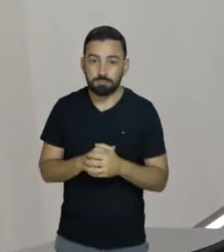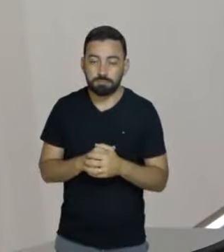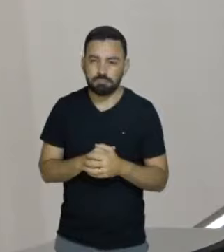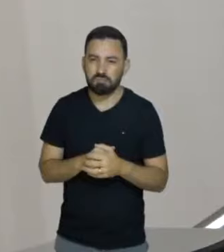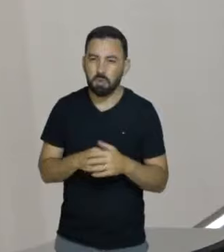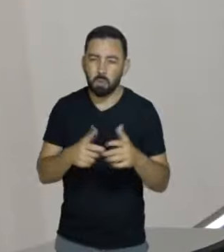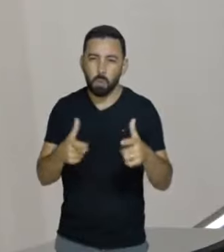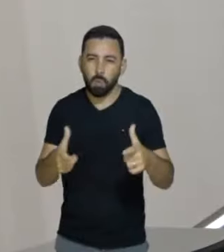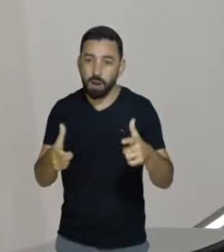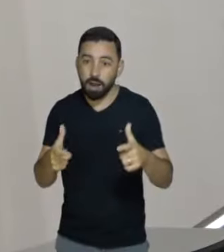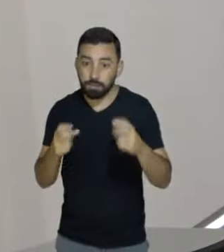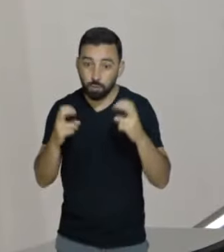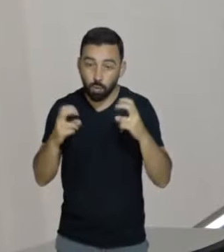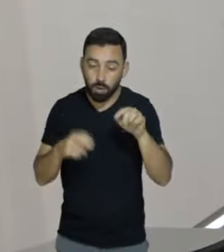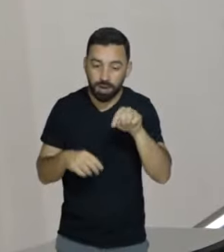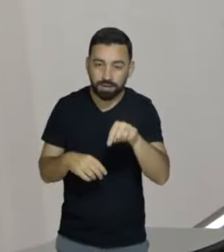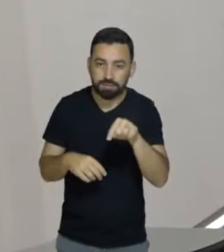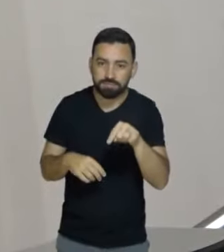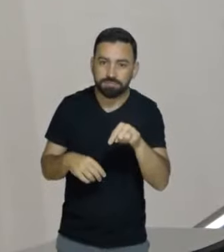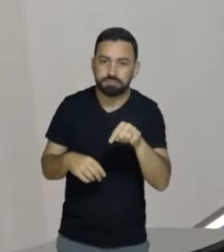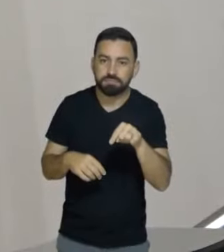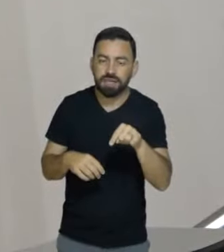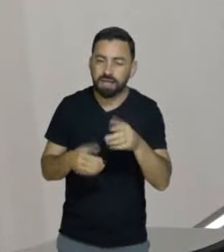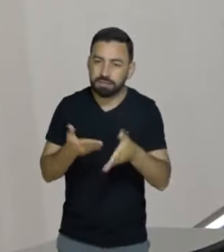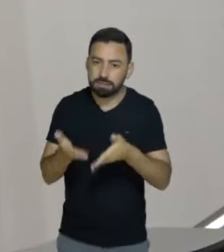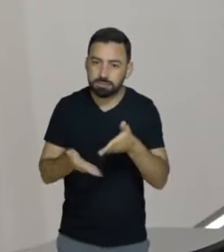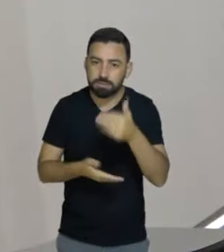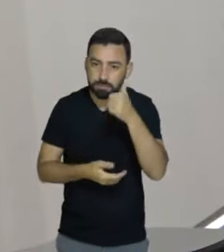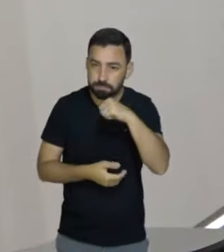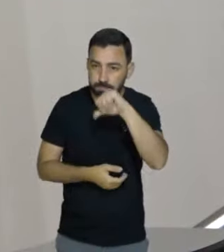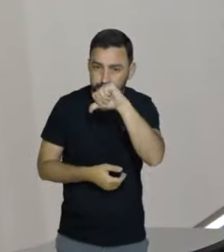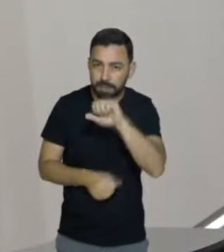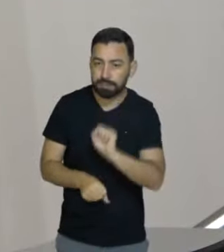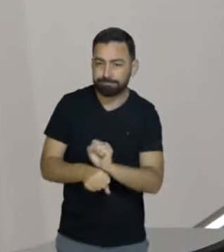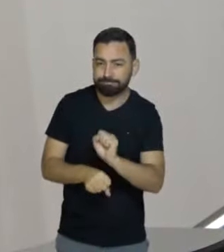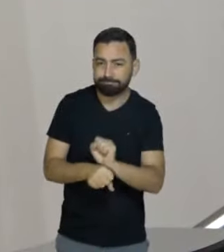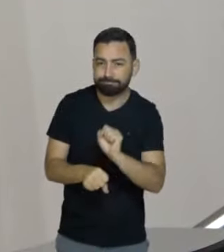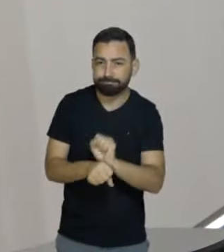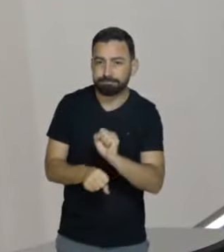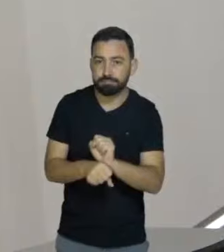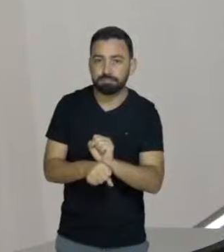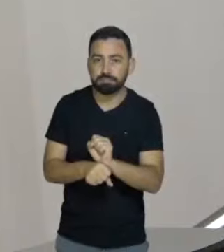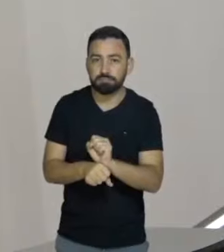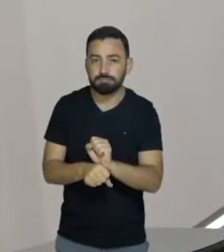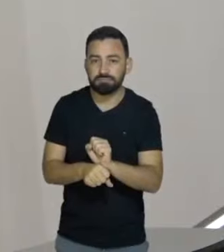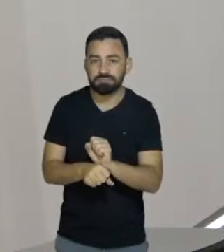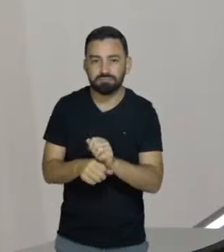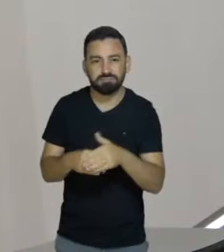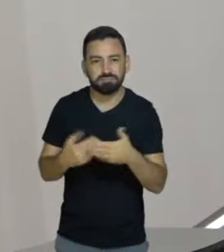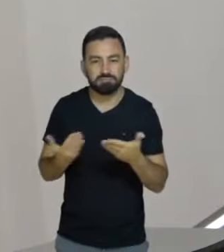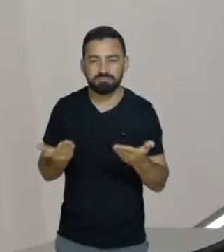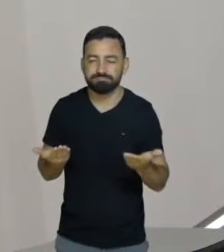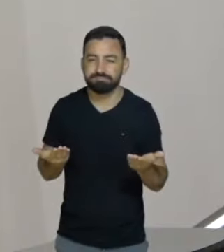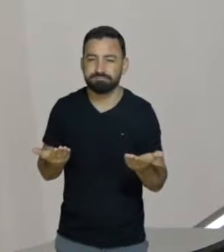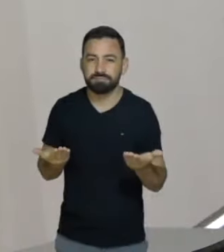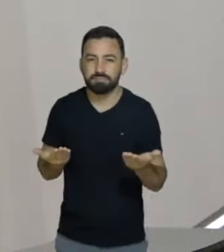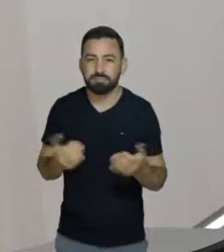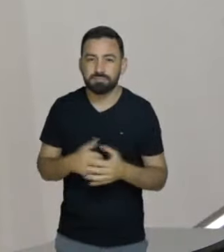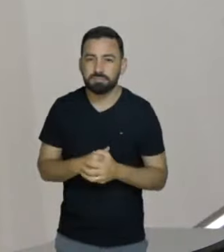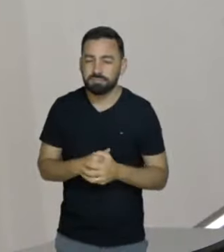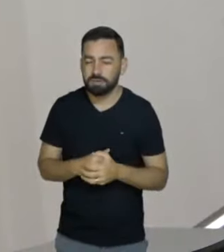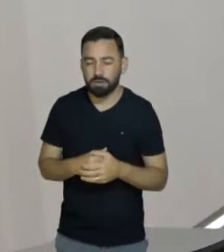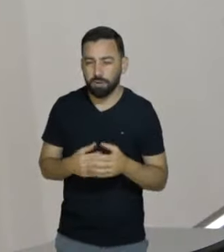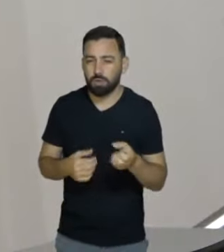pronto-socorro, atendimento, mães esperando. Isso não é